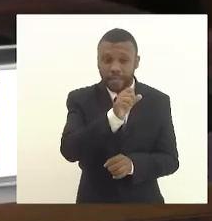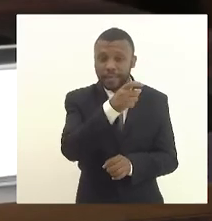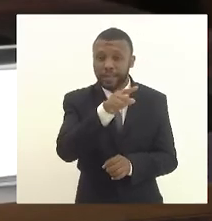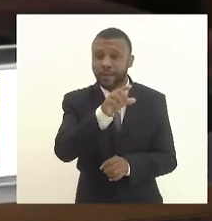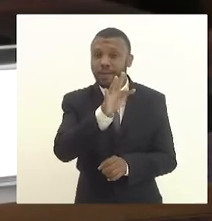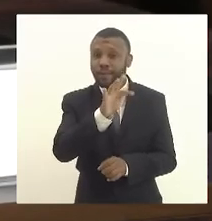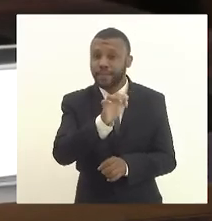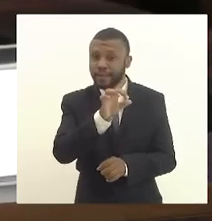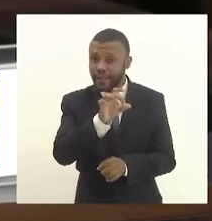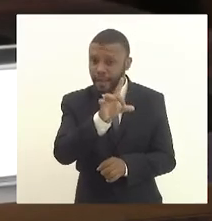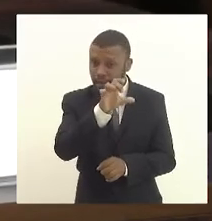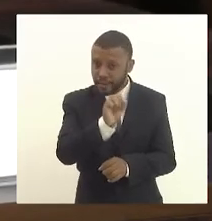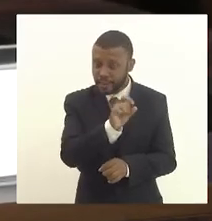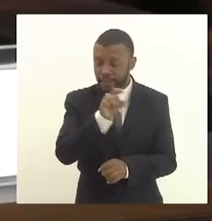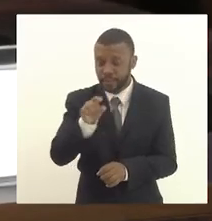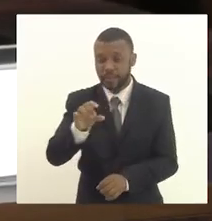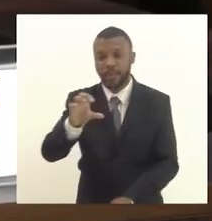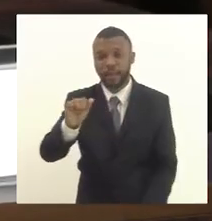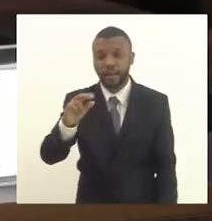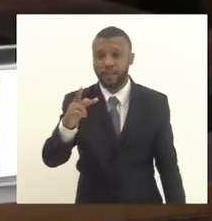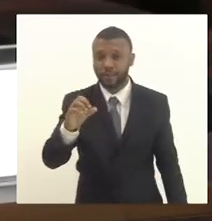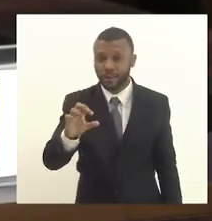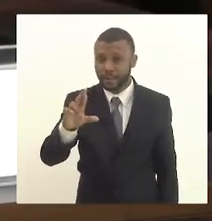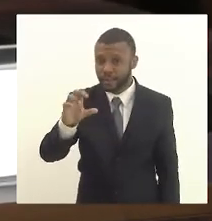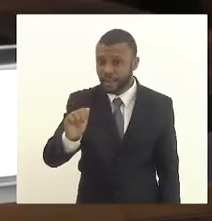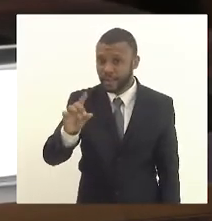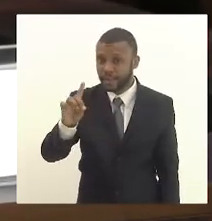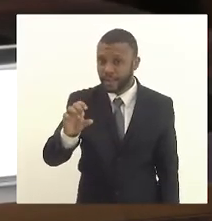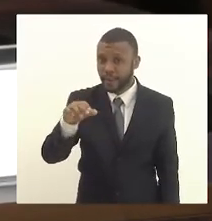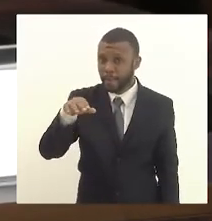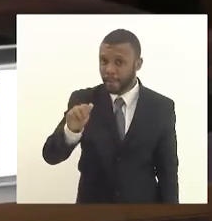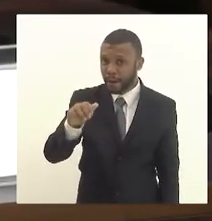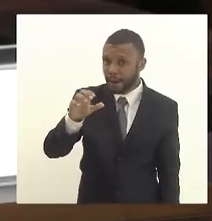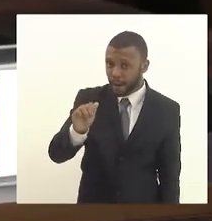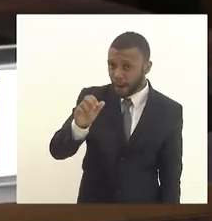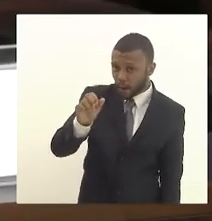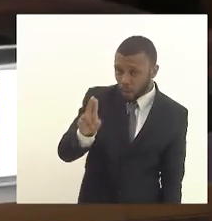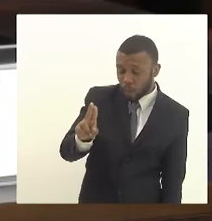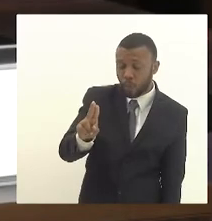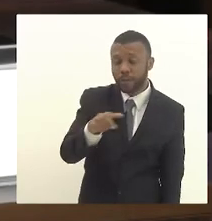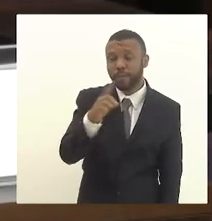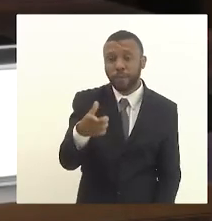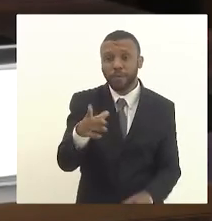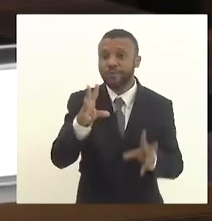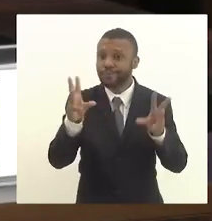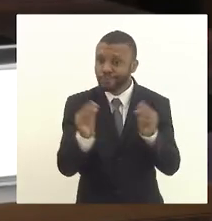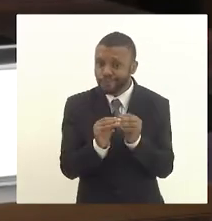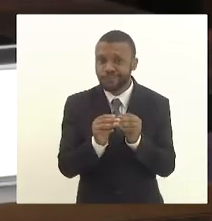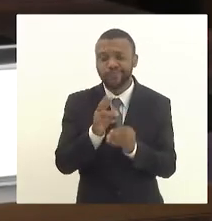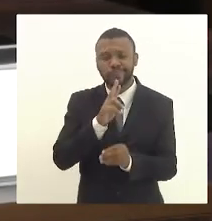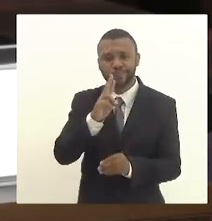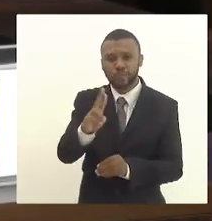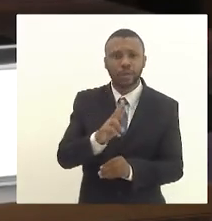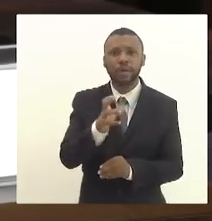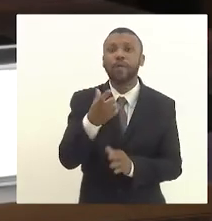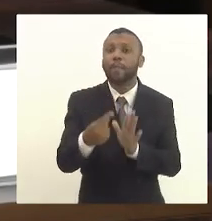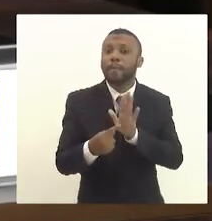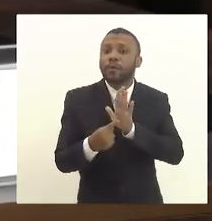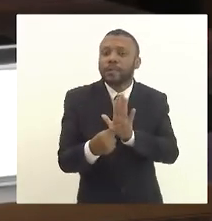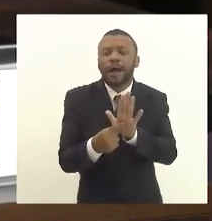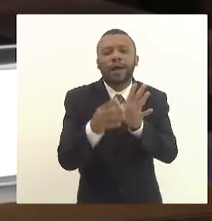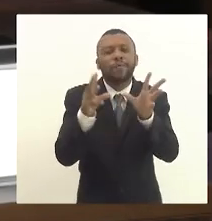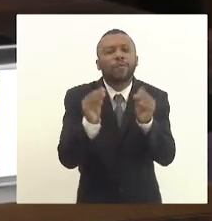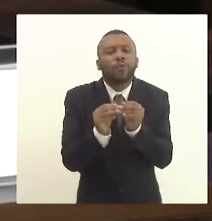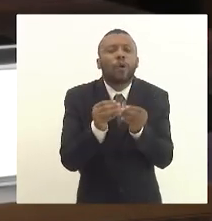depois entrar um pouco mais no assunto técnico. Eu acho que a minha missão nesse fechamento, como última palavra para vocês, é trazer um pouco de como